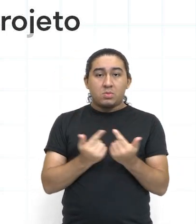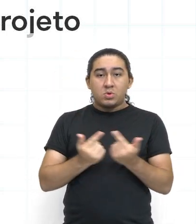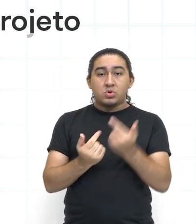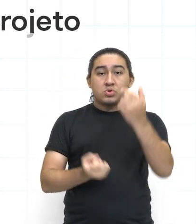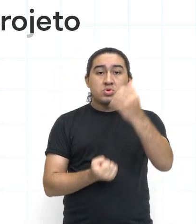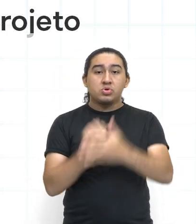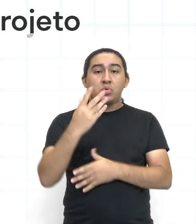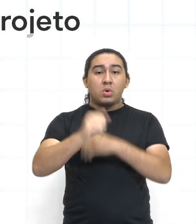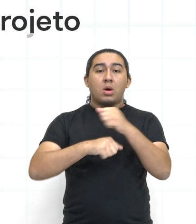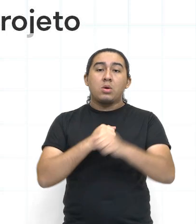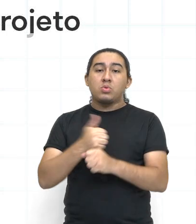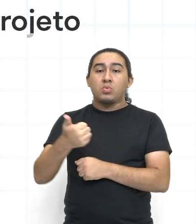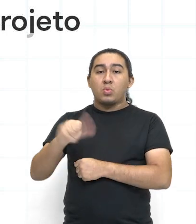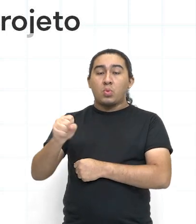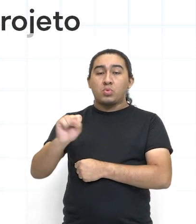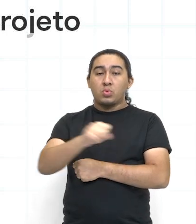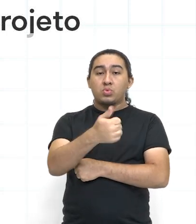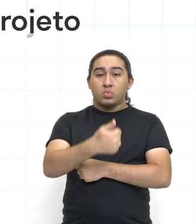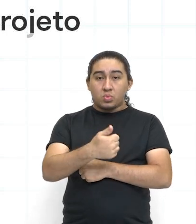Teatro Amazonas surgiu em